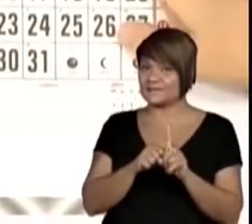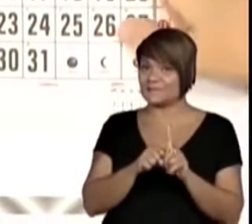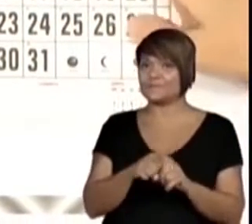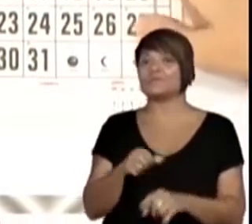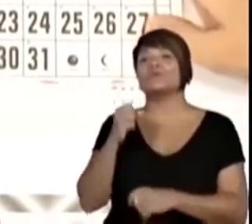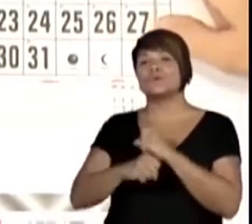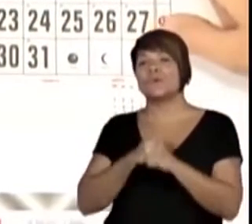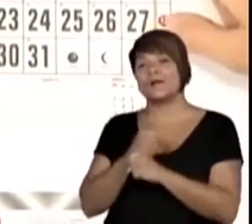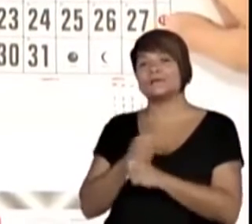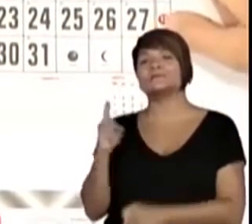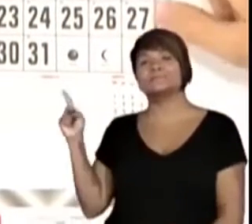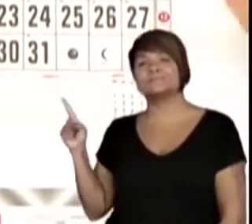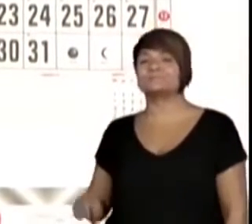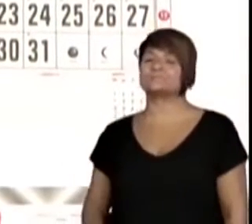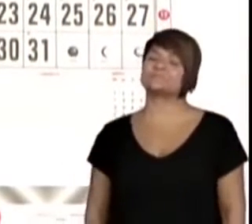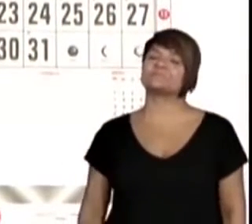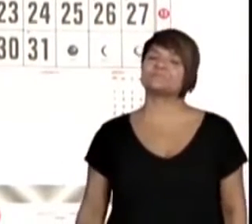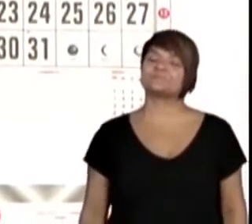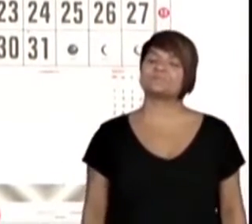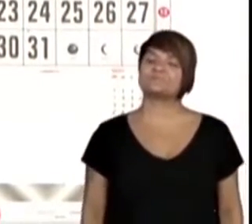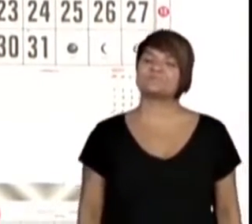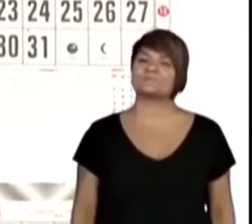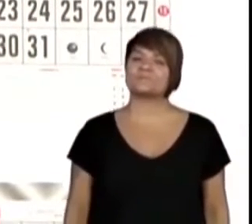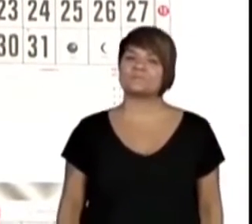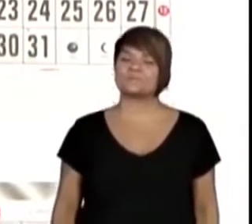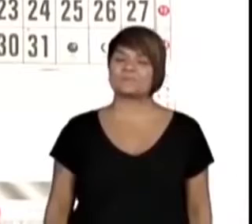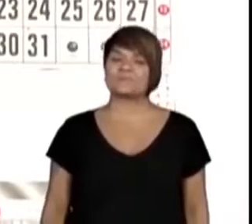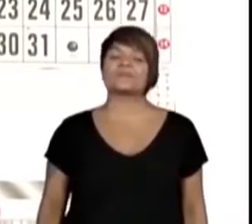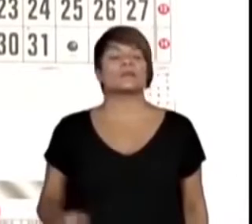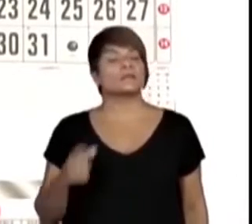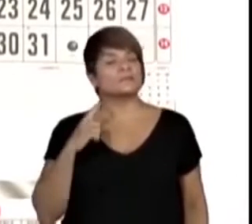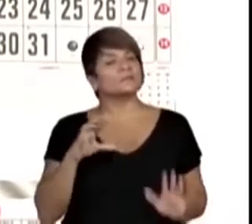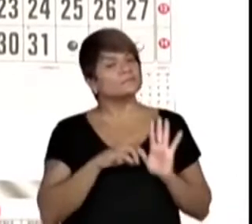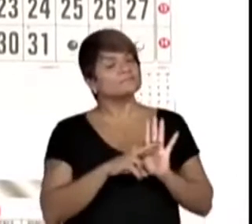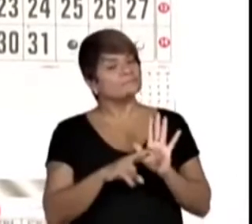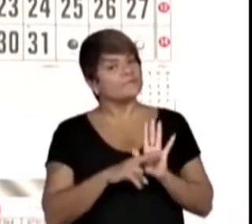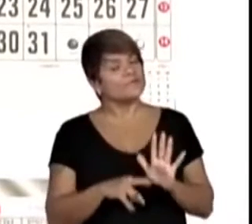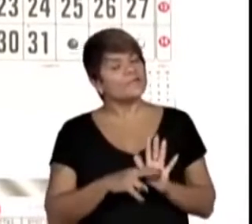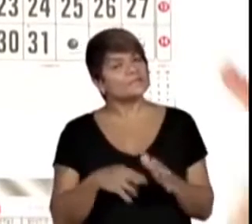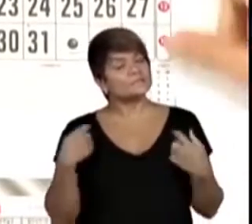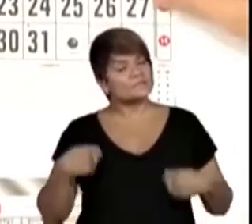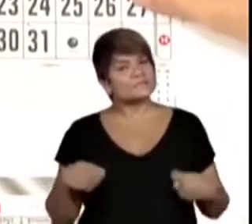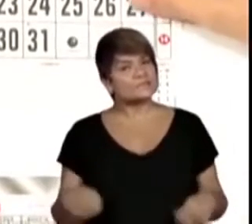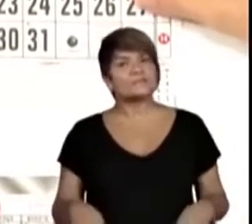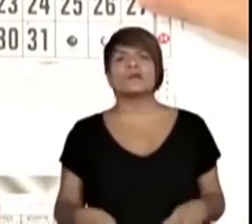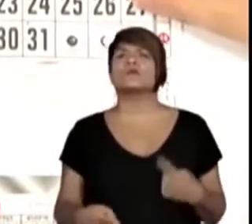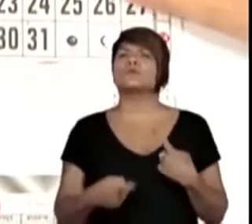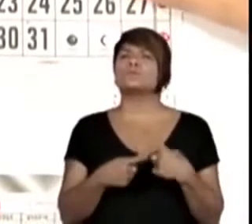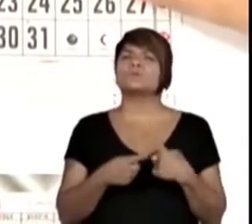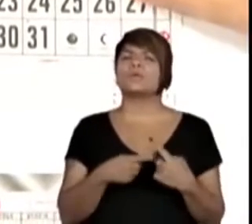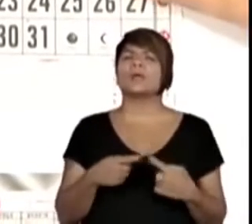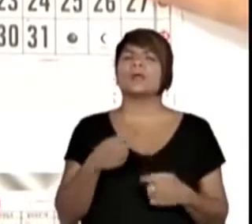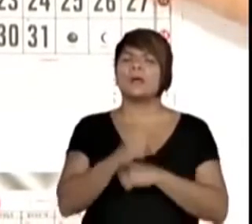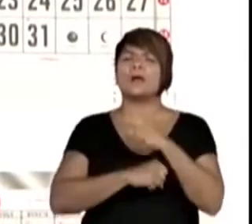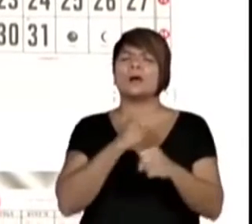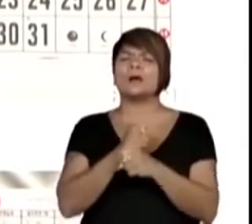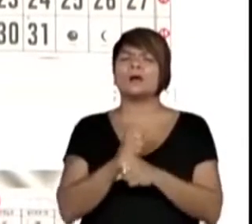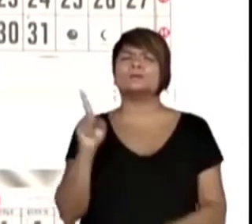e o ano. Pra gente ter essa referência. E por que que tem que ter o ano